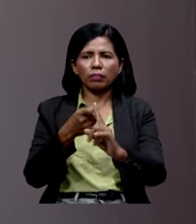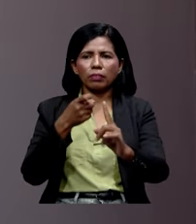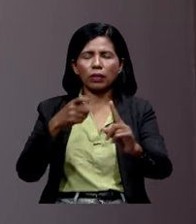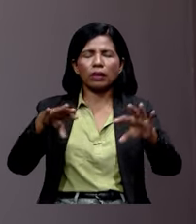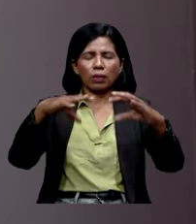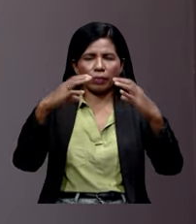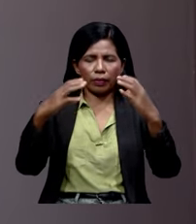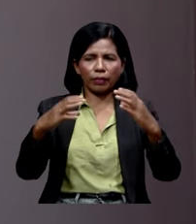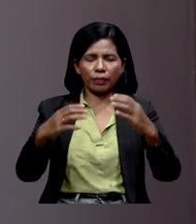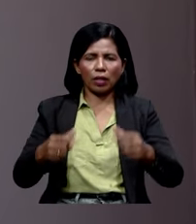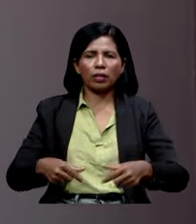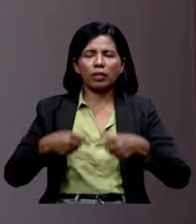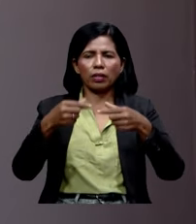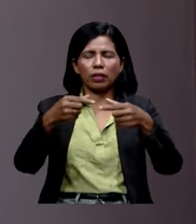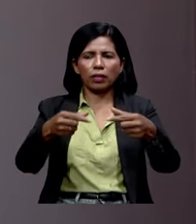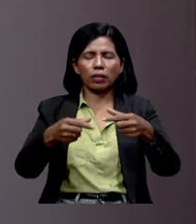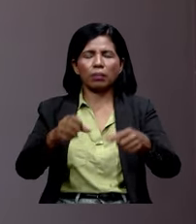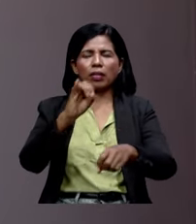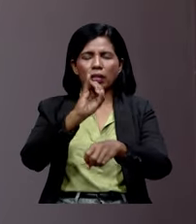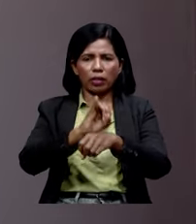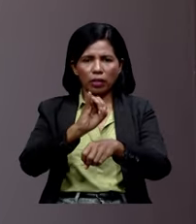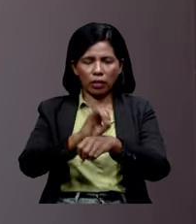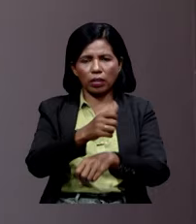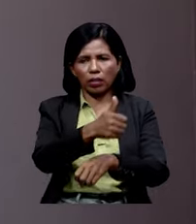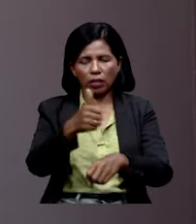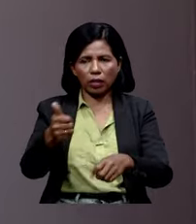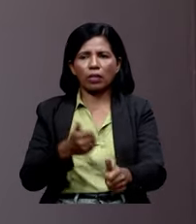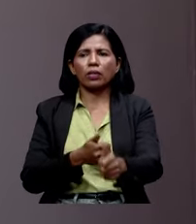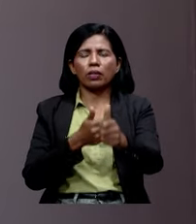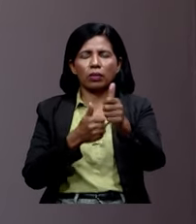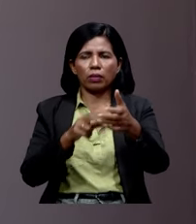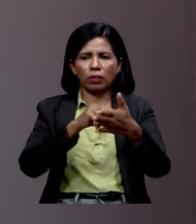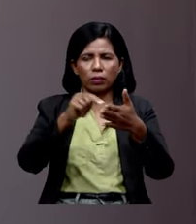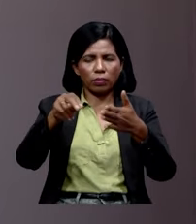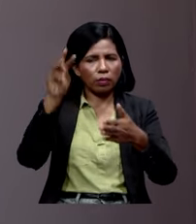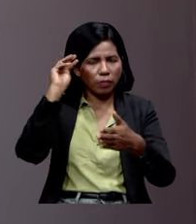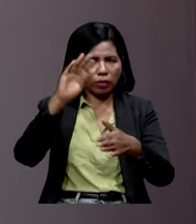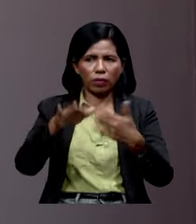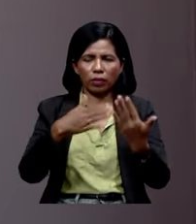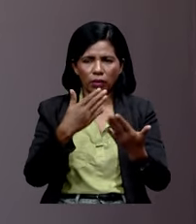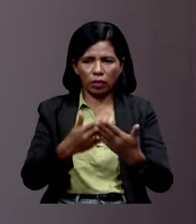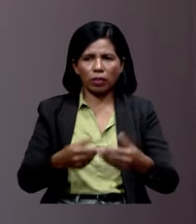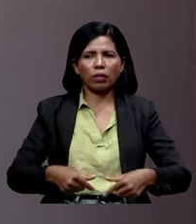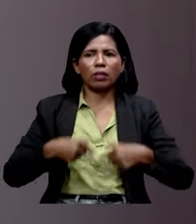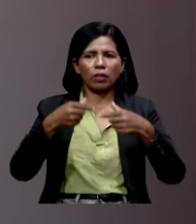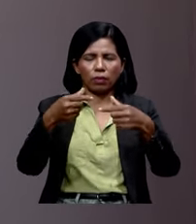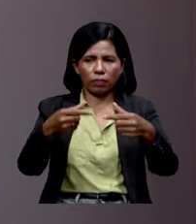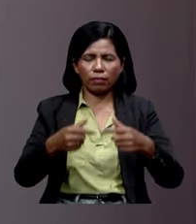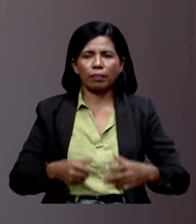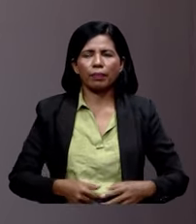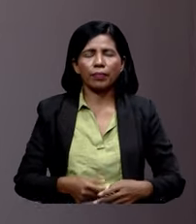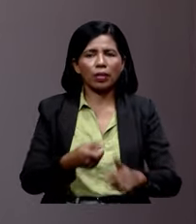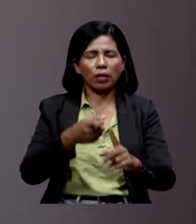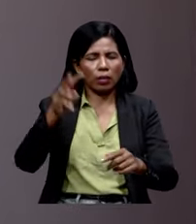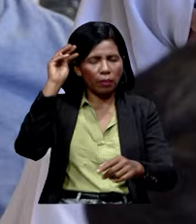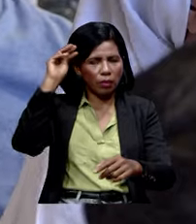comissão se entrega para cada diocese será ida tuir número ministro extraordinário sernebe entrega para a comissão. Usi